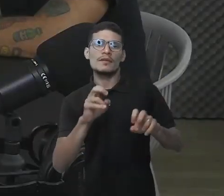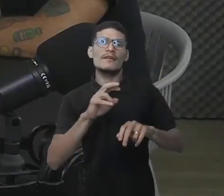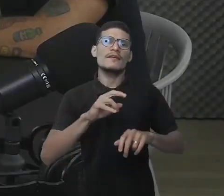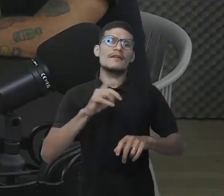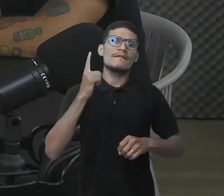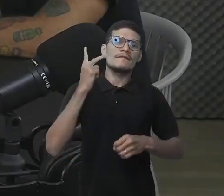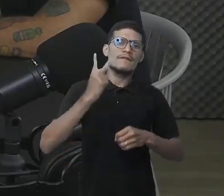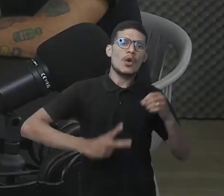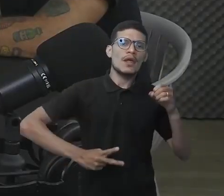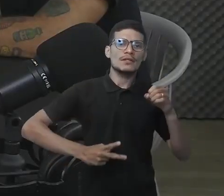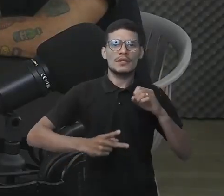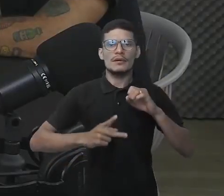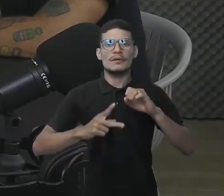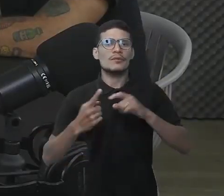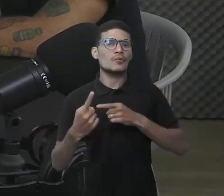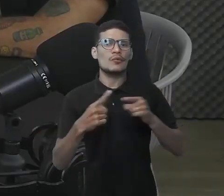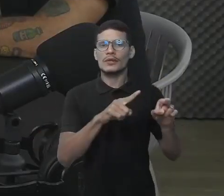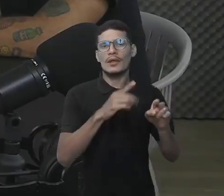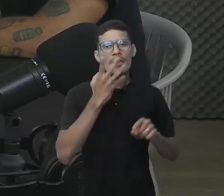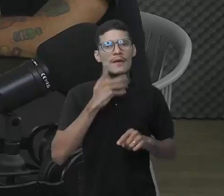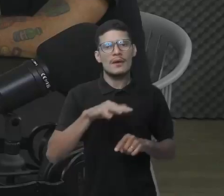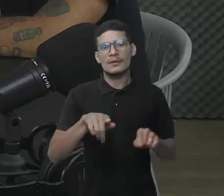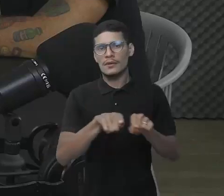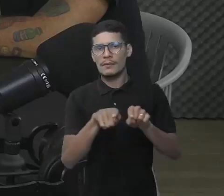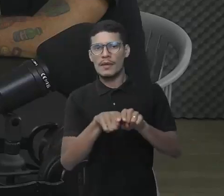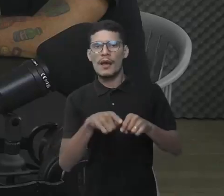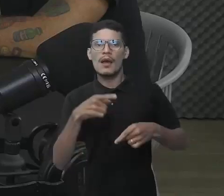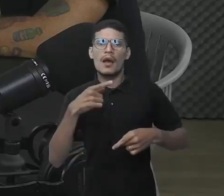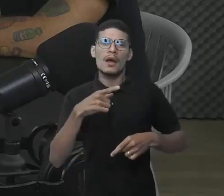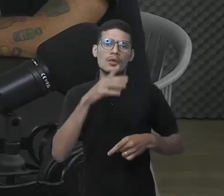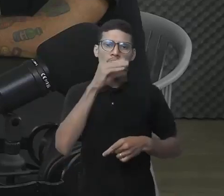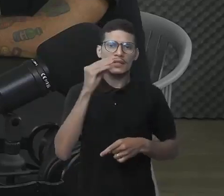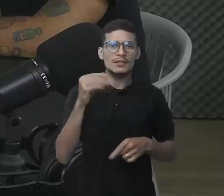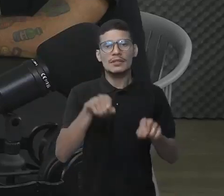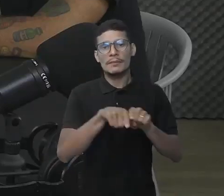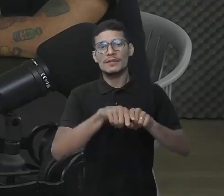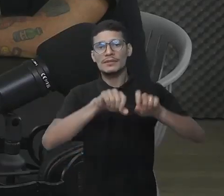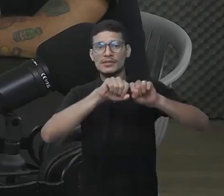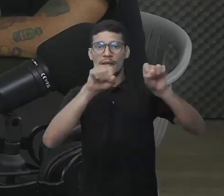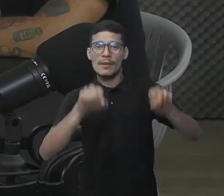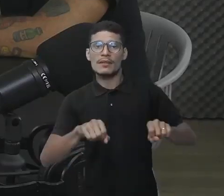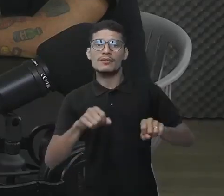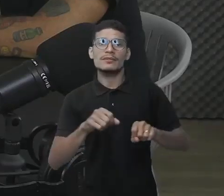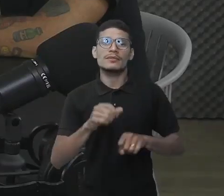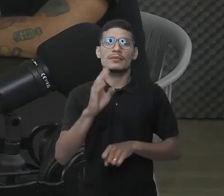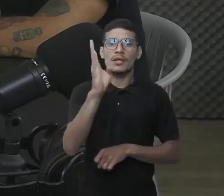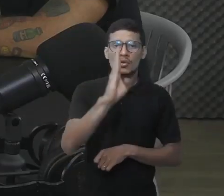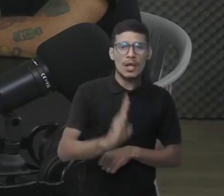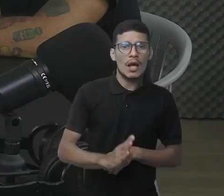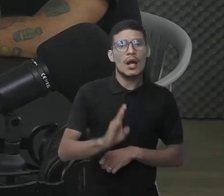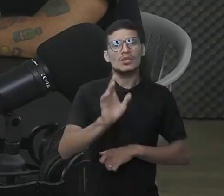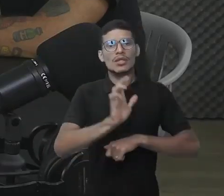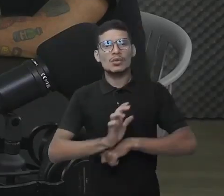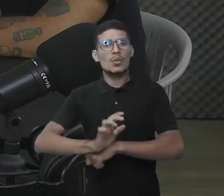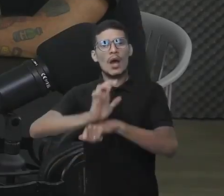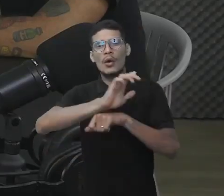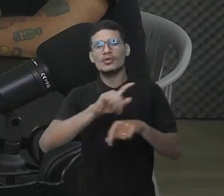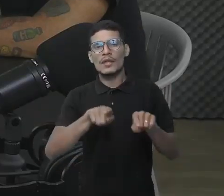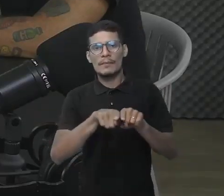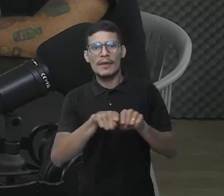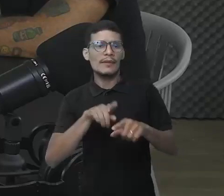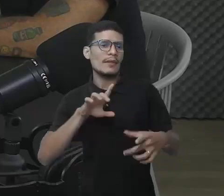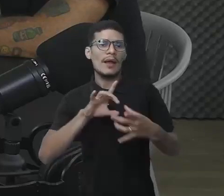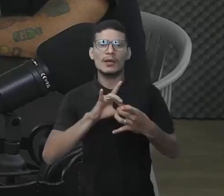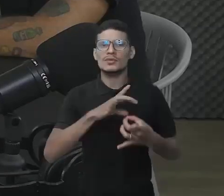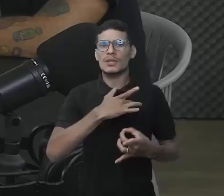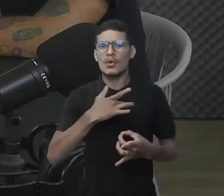criança e adolescente, os sistemas nacionais e estaduais também, ligados à